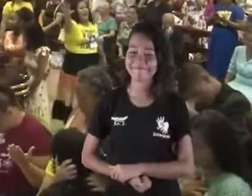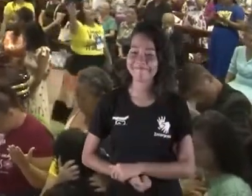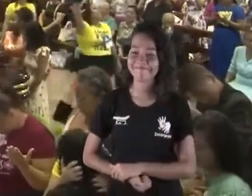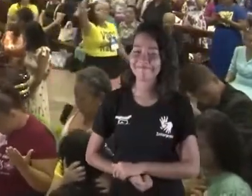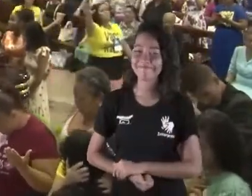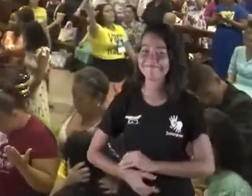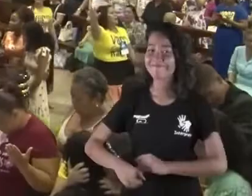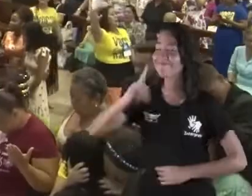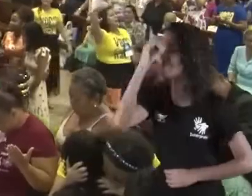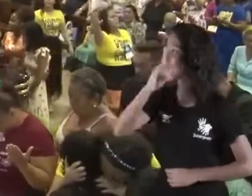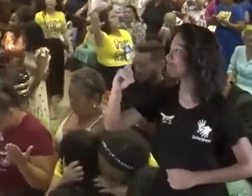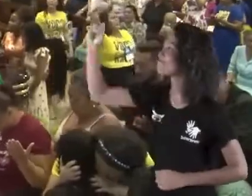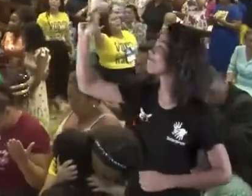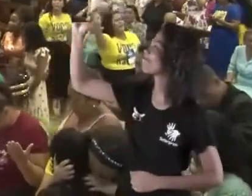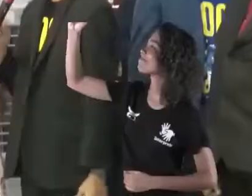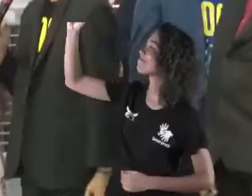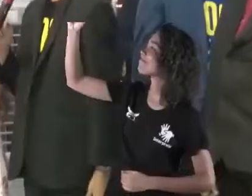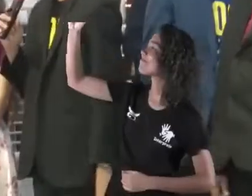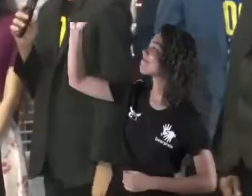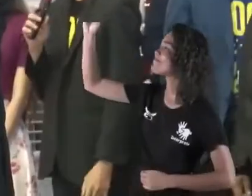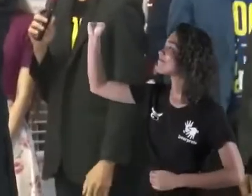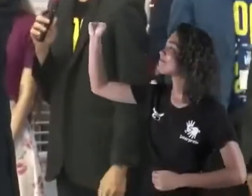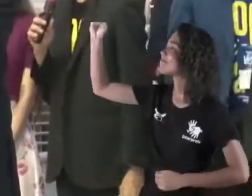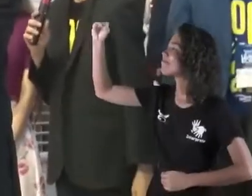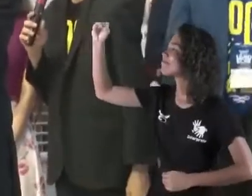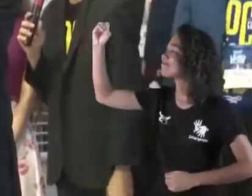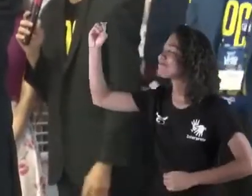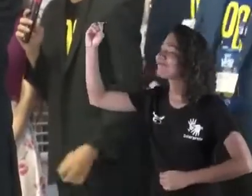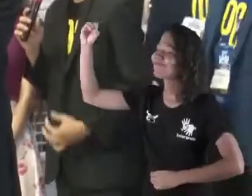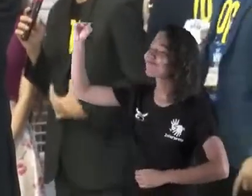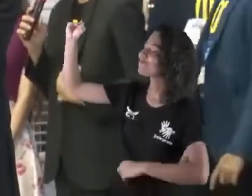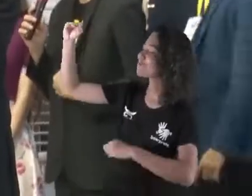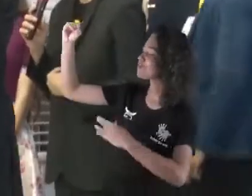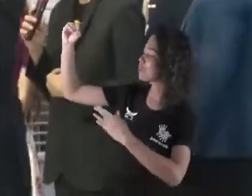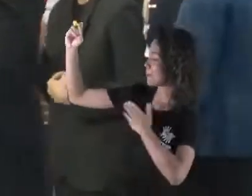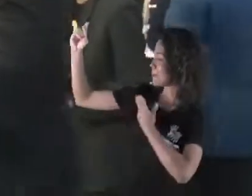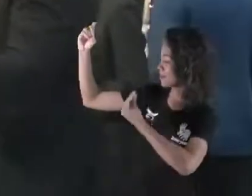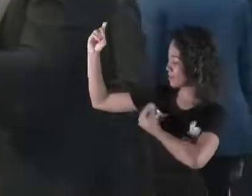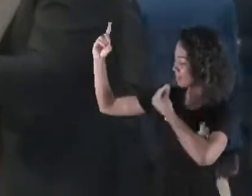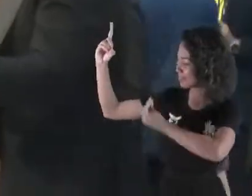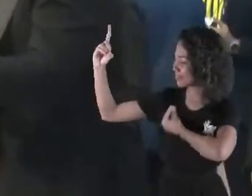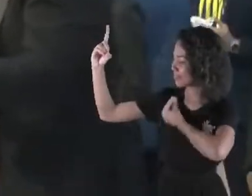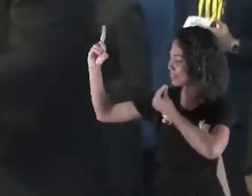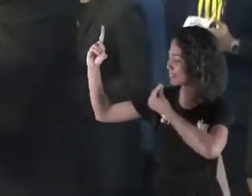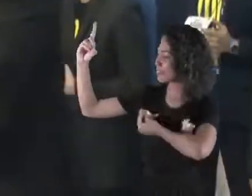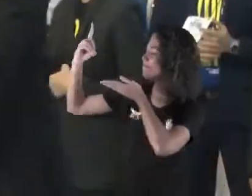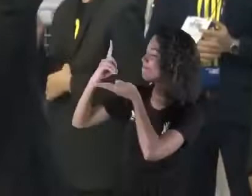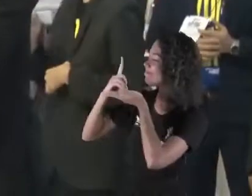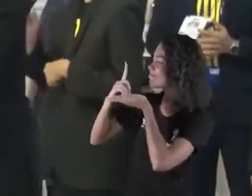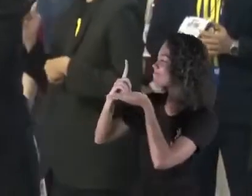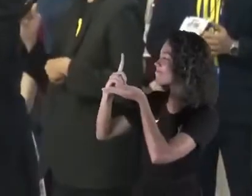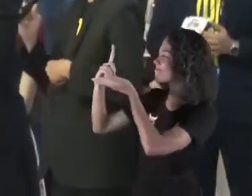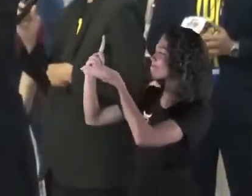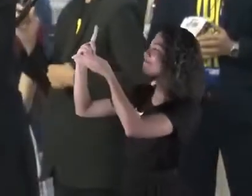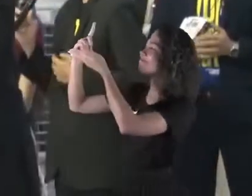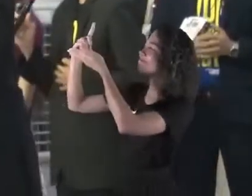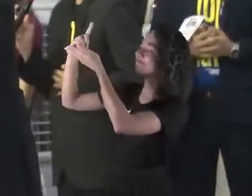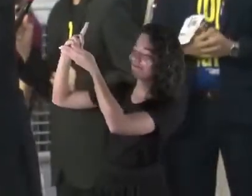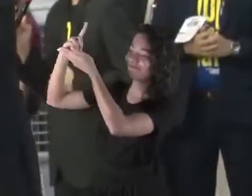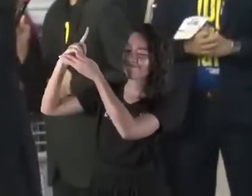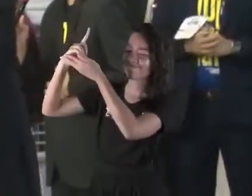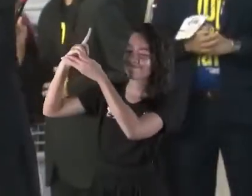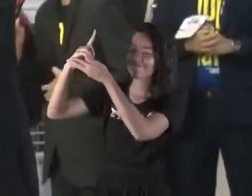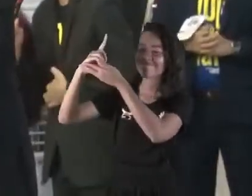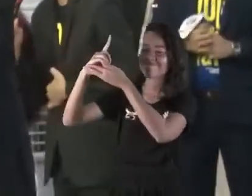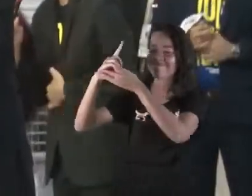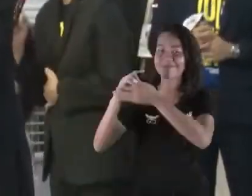ainda não parei nem desisti. Foi por causa dele